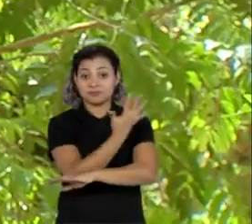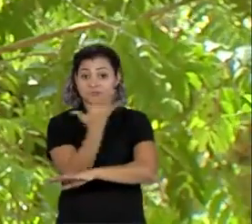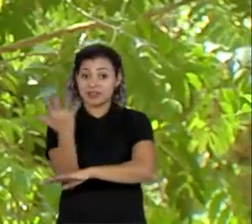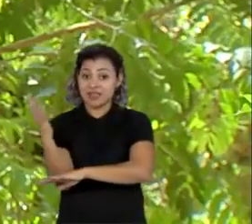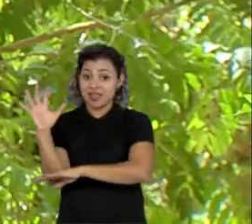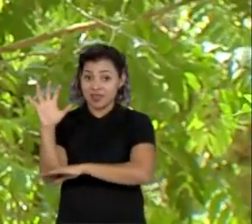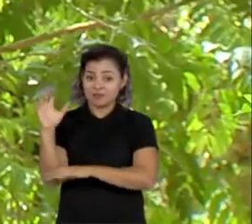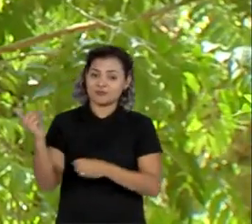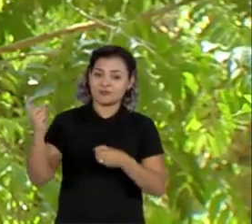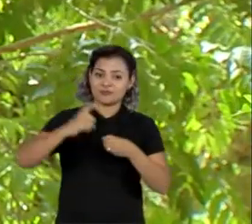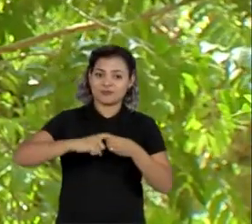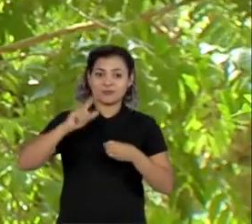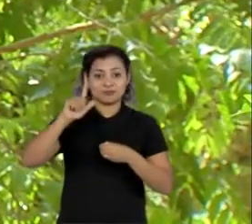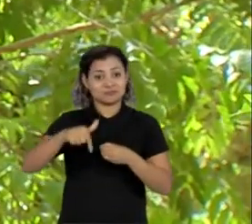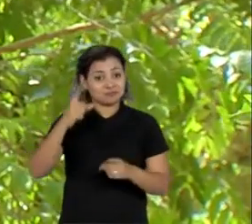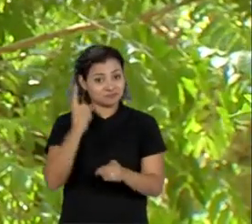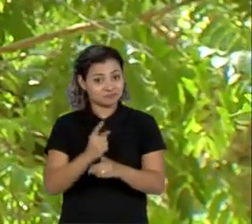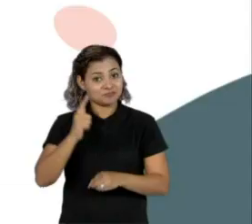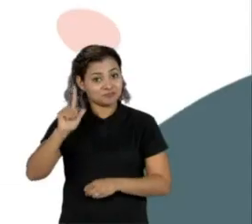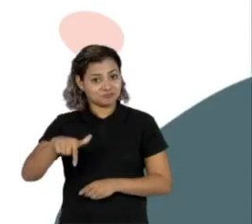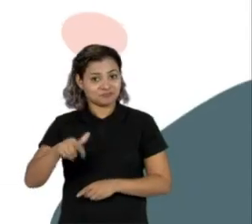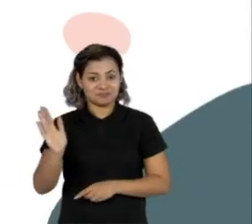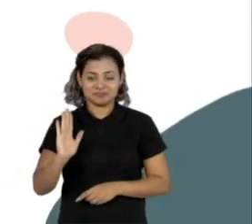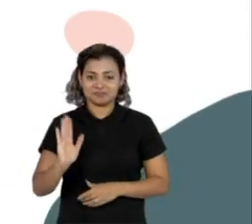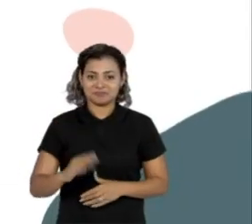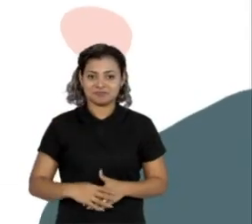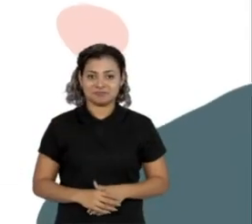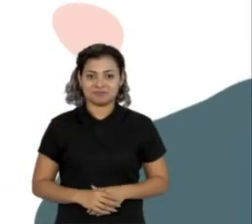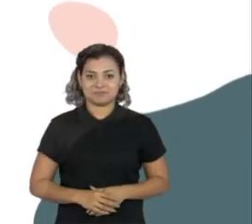Repórter Eco, até o próximo programa.